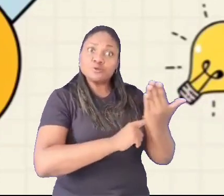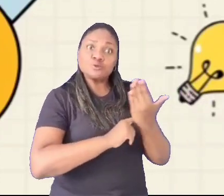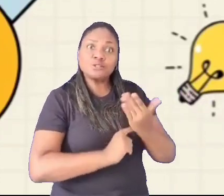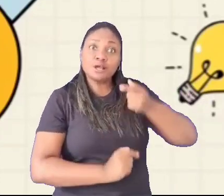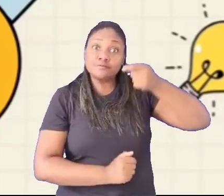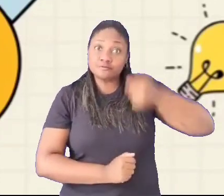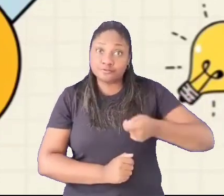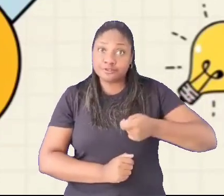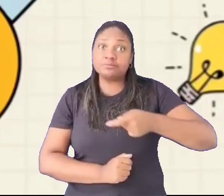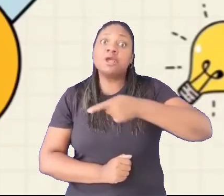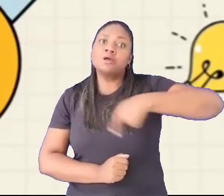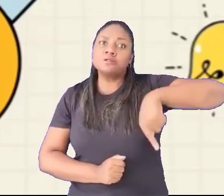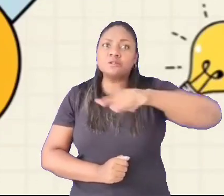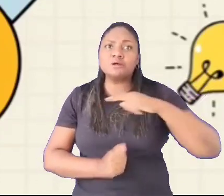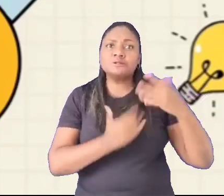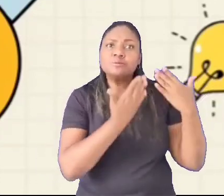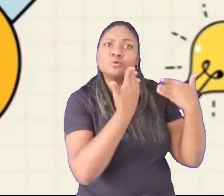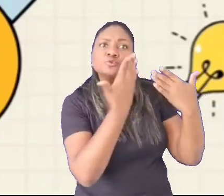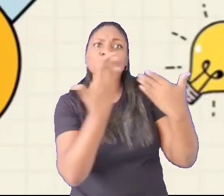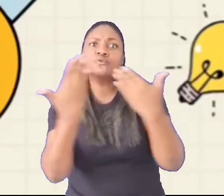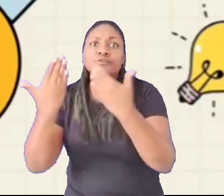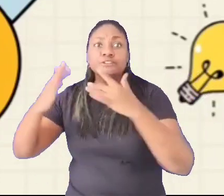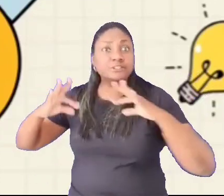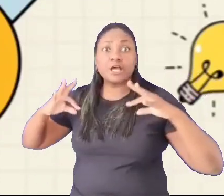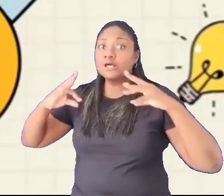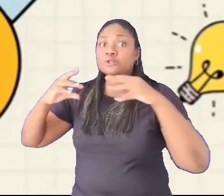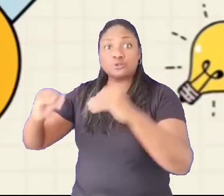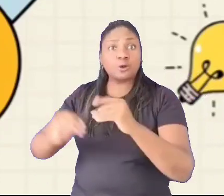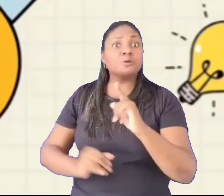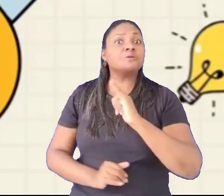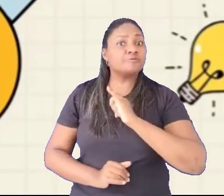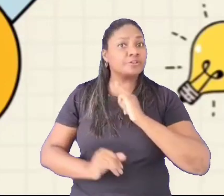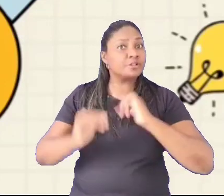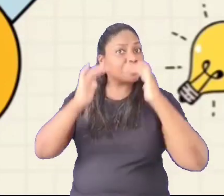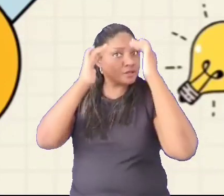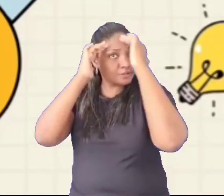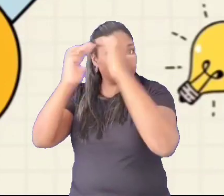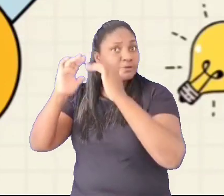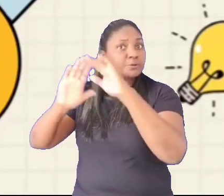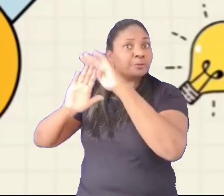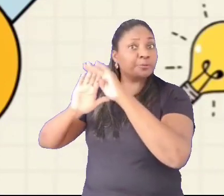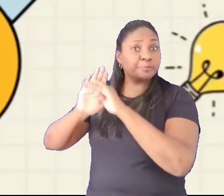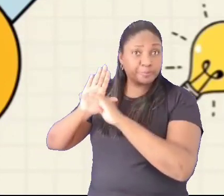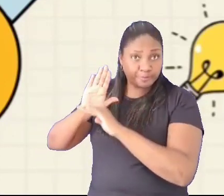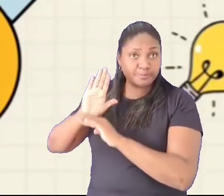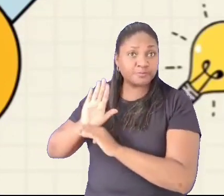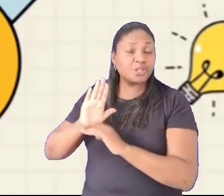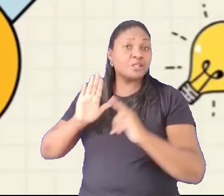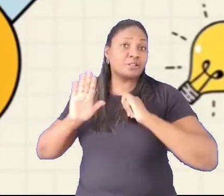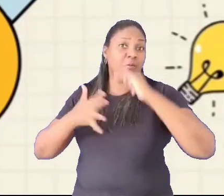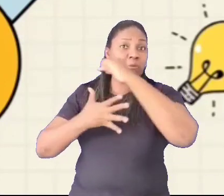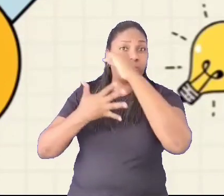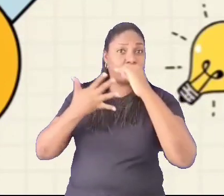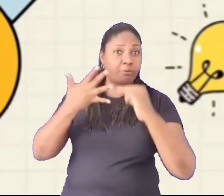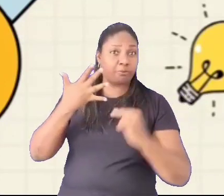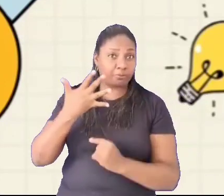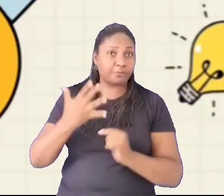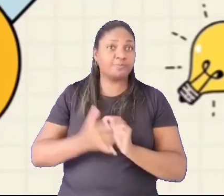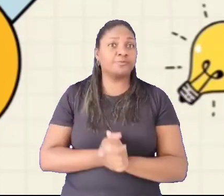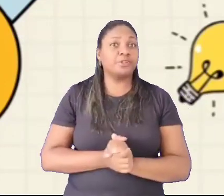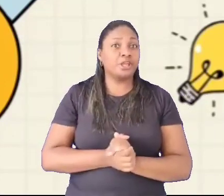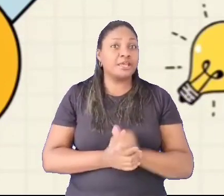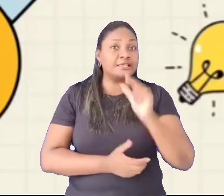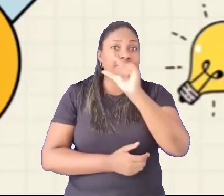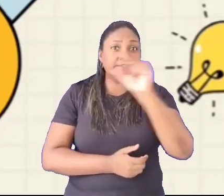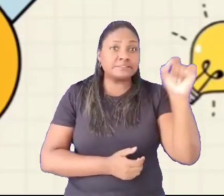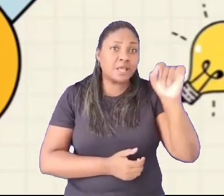firme. Nós vamos conversar com todos vocês antes, todos serão respeitados dentro das possibilidades que existem ali. Não vai